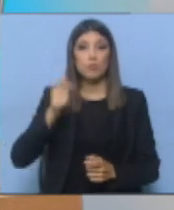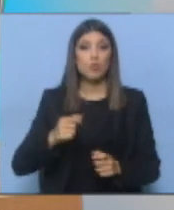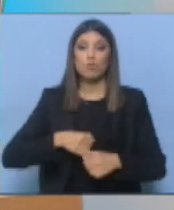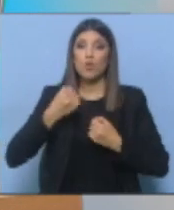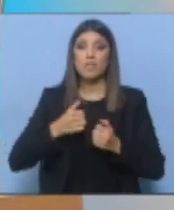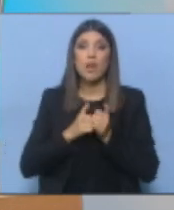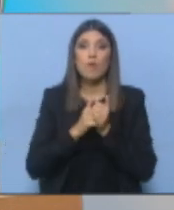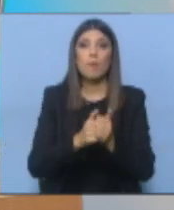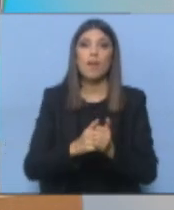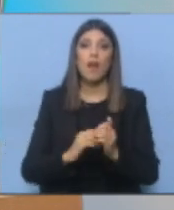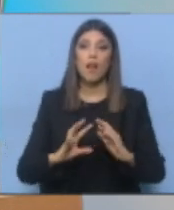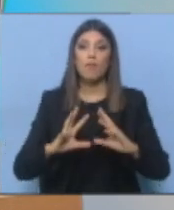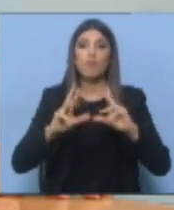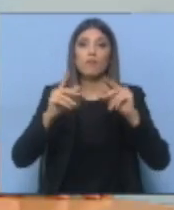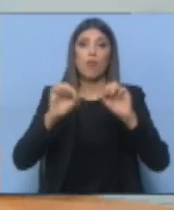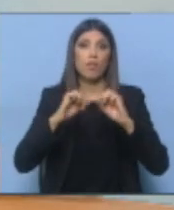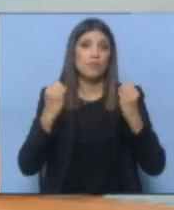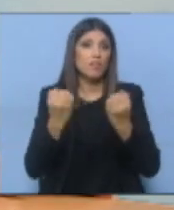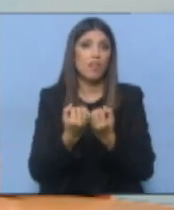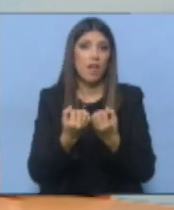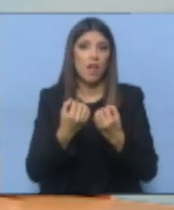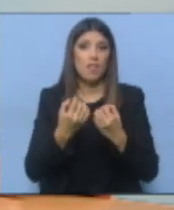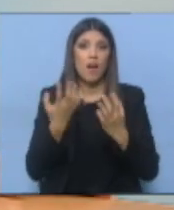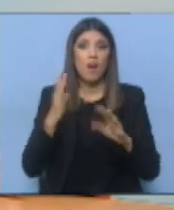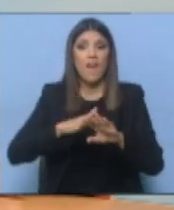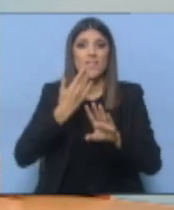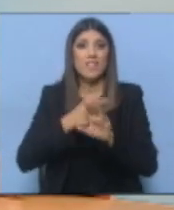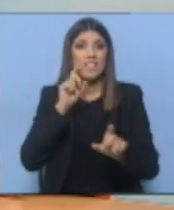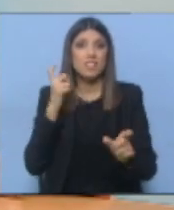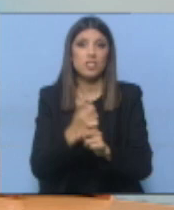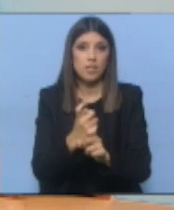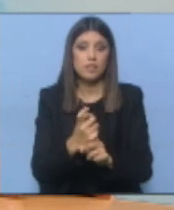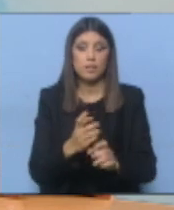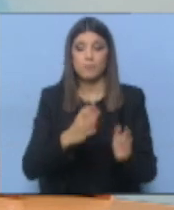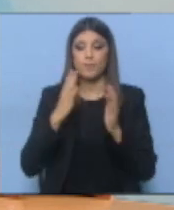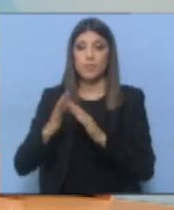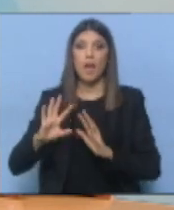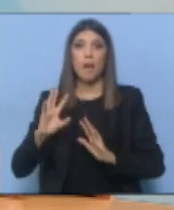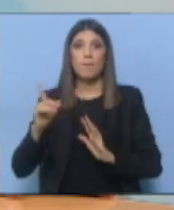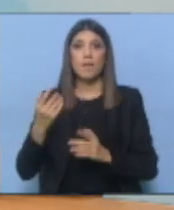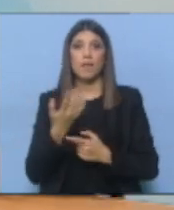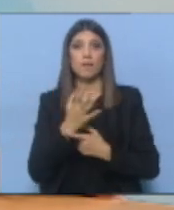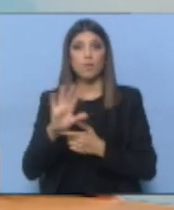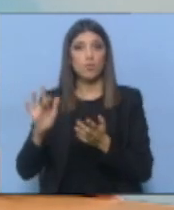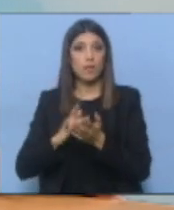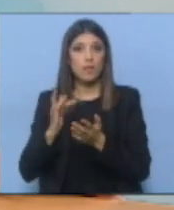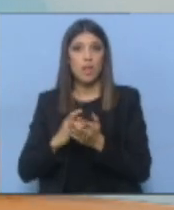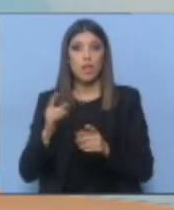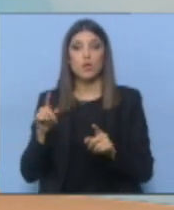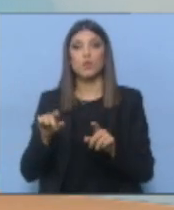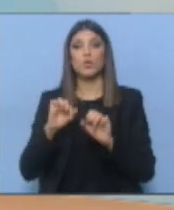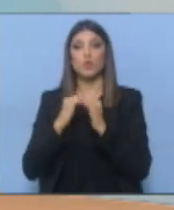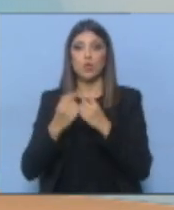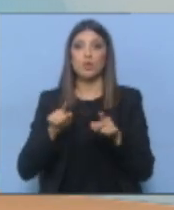Claro. Filipa, amanhã vai ser apresentado o primeiro caderno de intervenção sociopolítica da Caritas. O que é